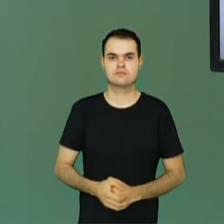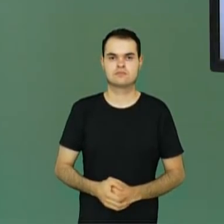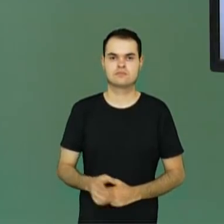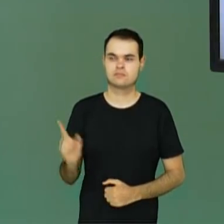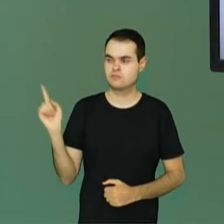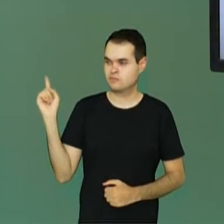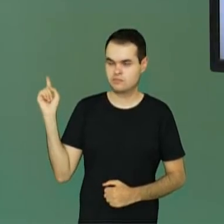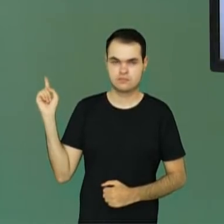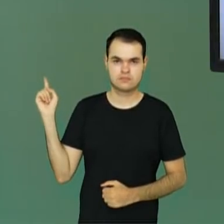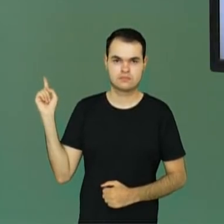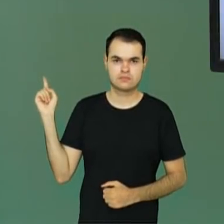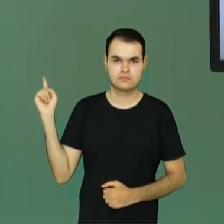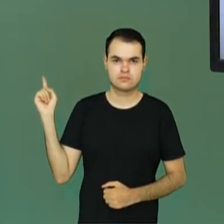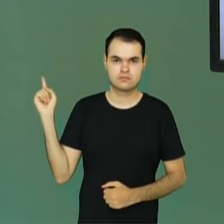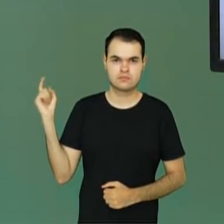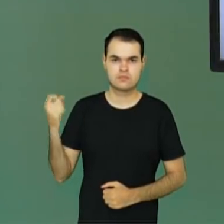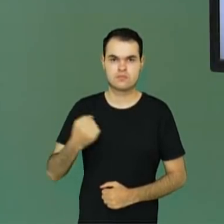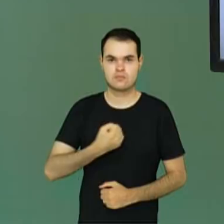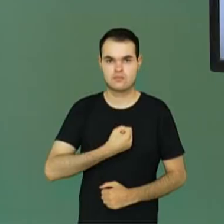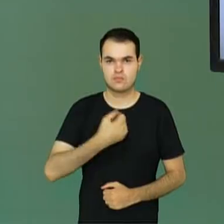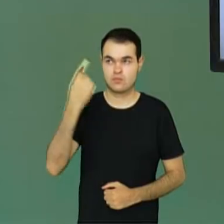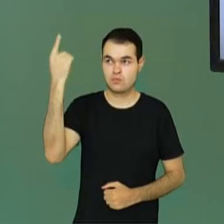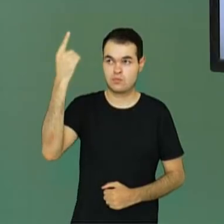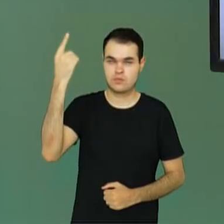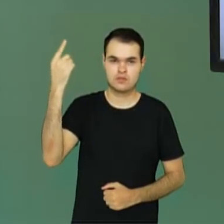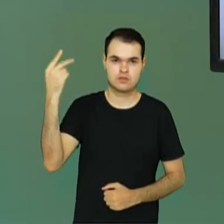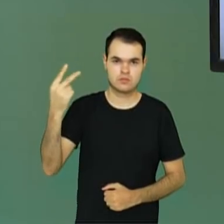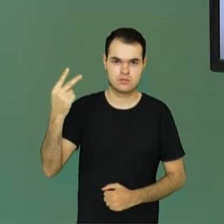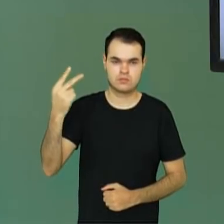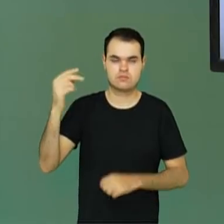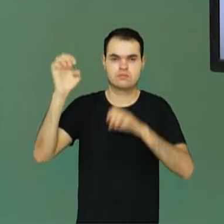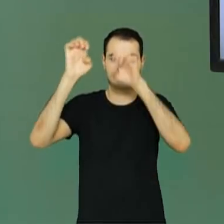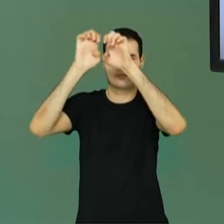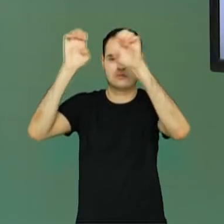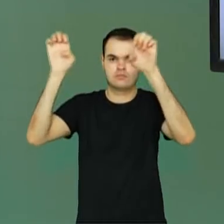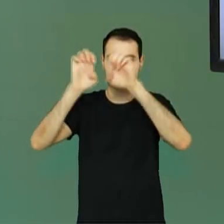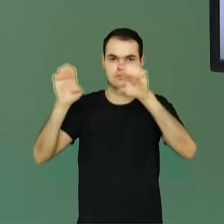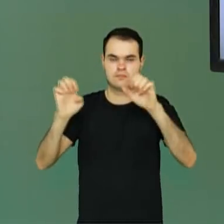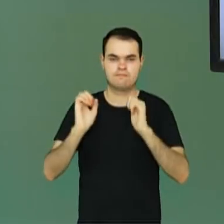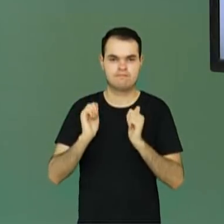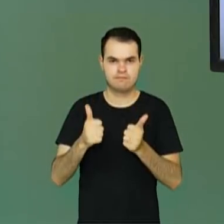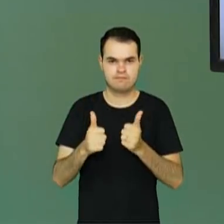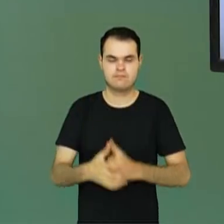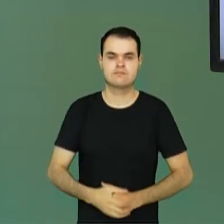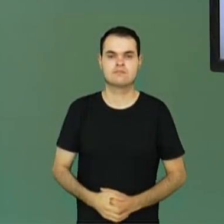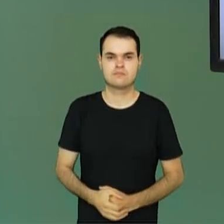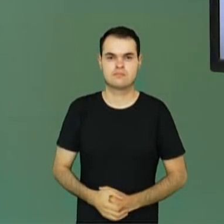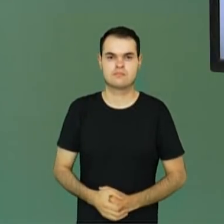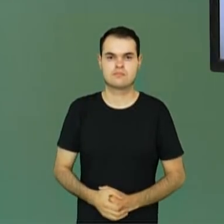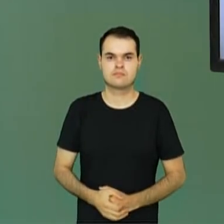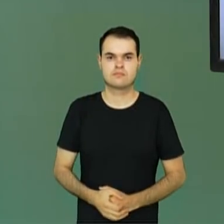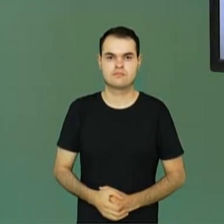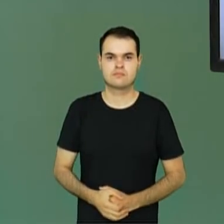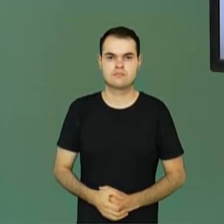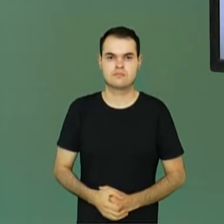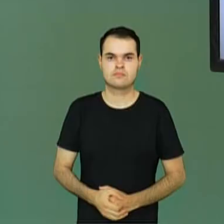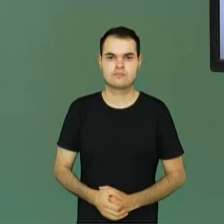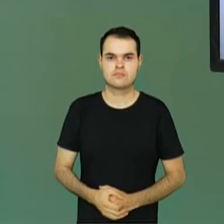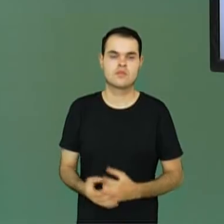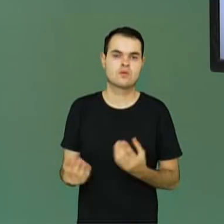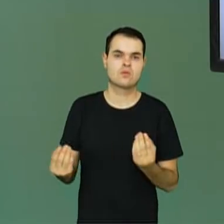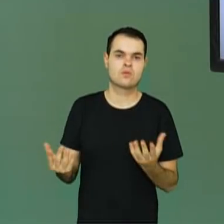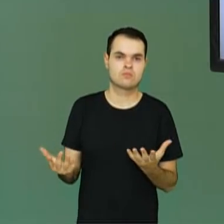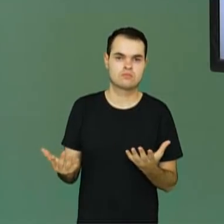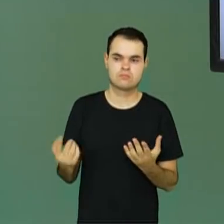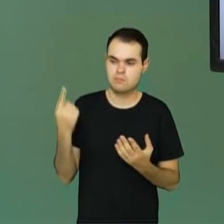Certo? Eu numerei aqui as duas equações, ó, primeira equação e segunda equação, ok? Para a gente poder se organizar. Agora, qual que é o primeiro passo? O